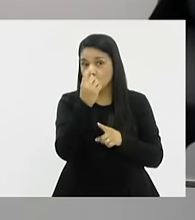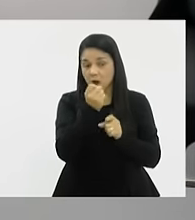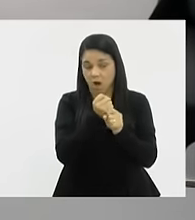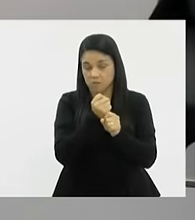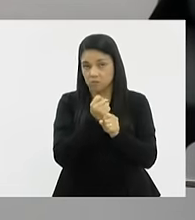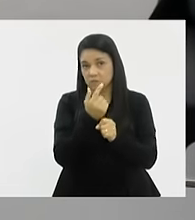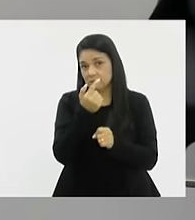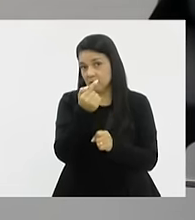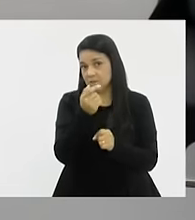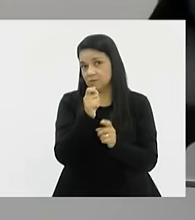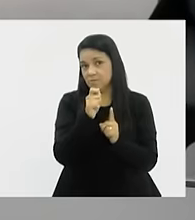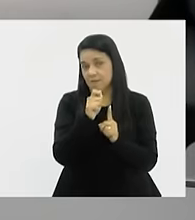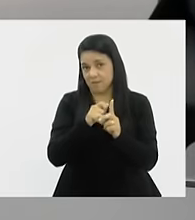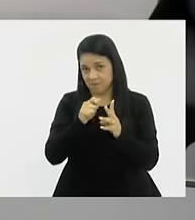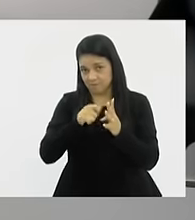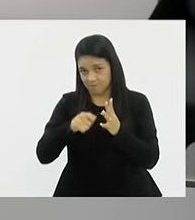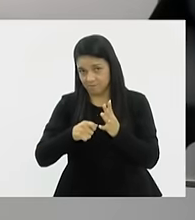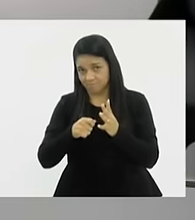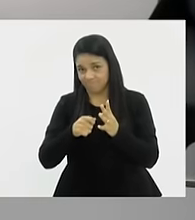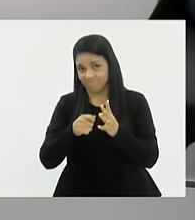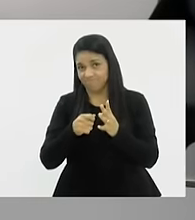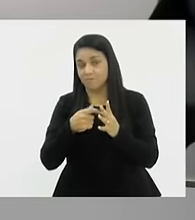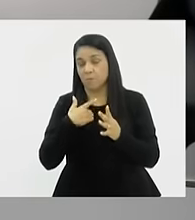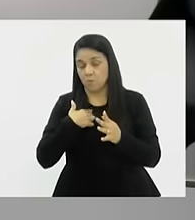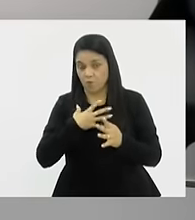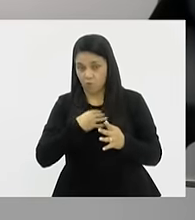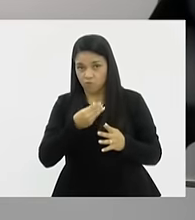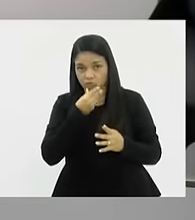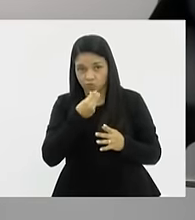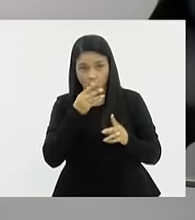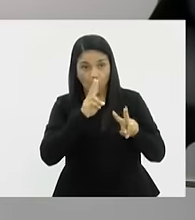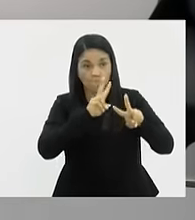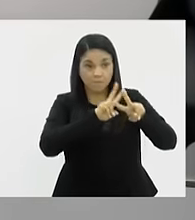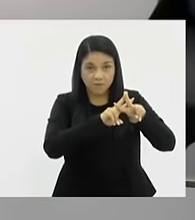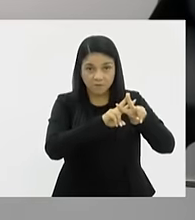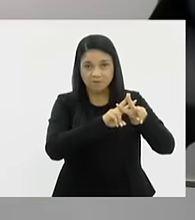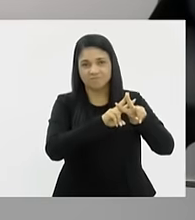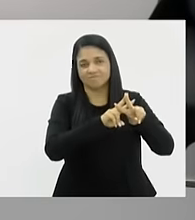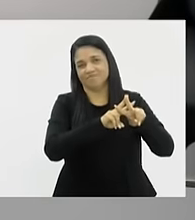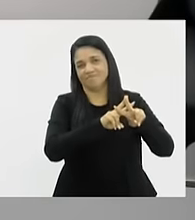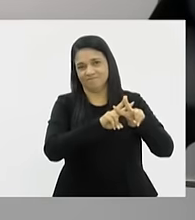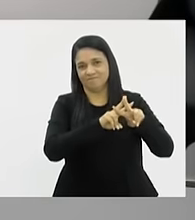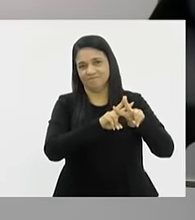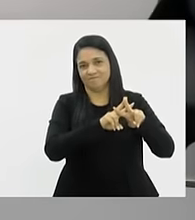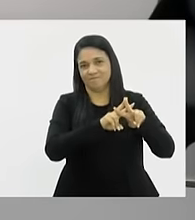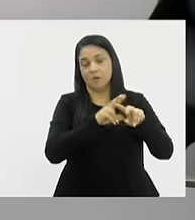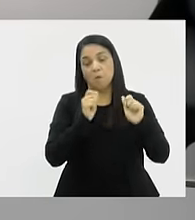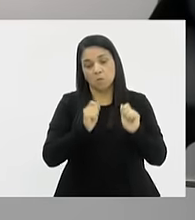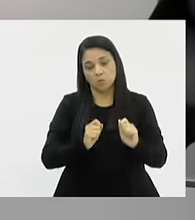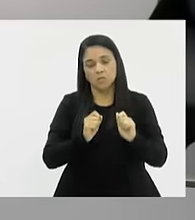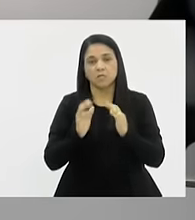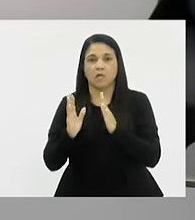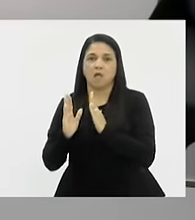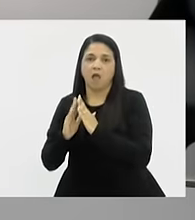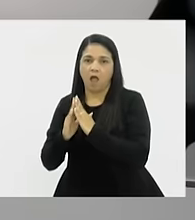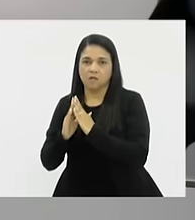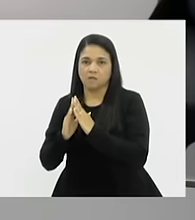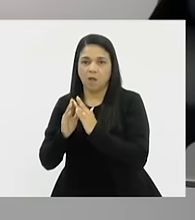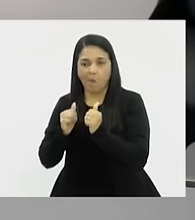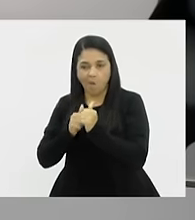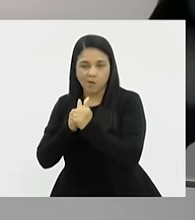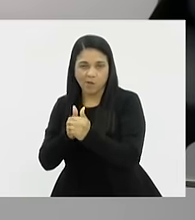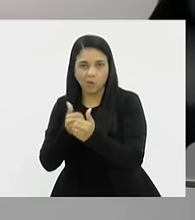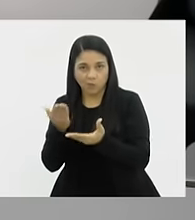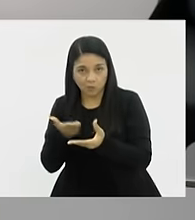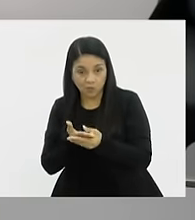1 ano e 7 meses. Privado da sua liberdade de poder estar em casa acompanhando o processo. Todo mundo pode, ele não pode.